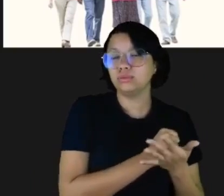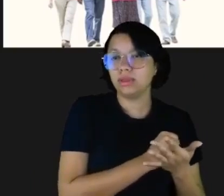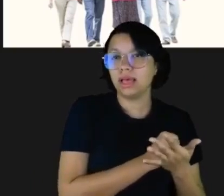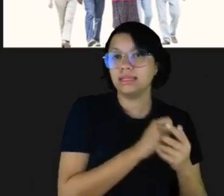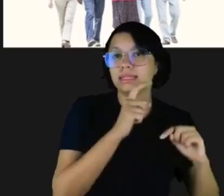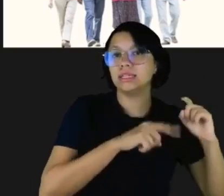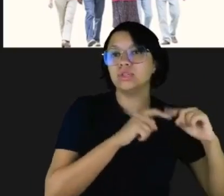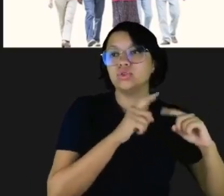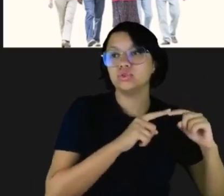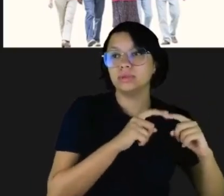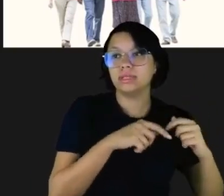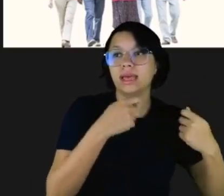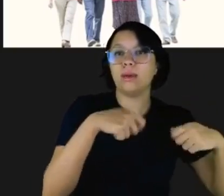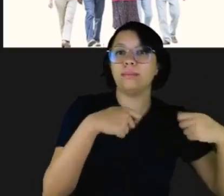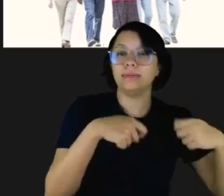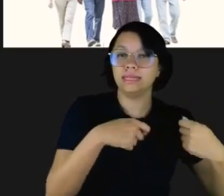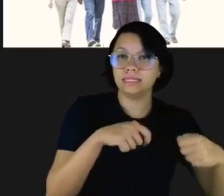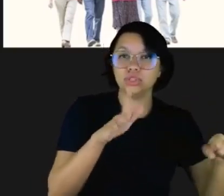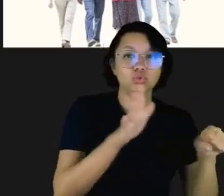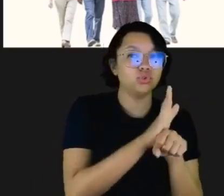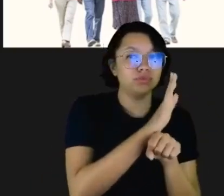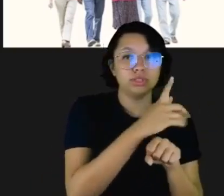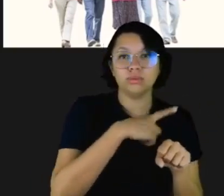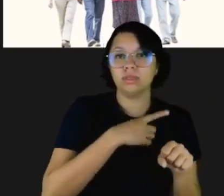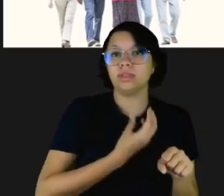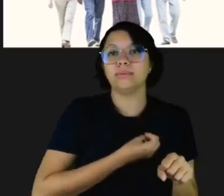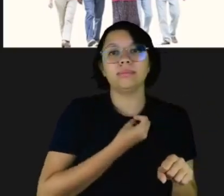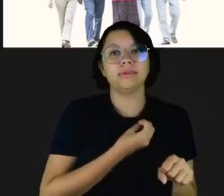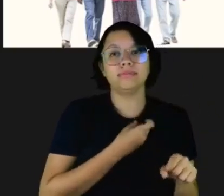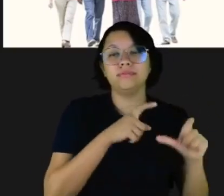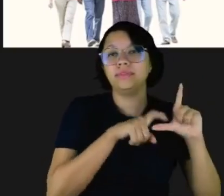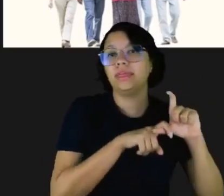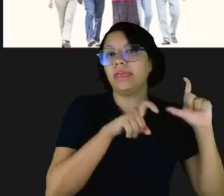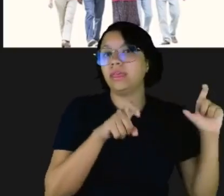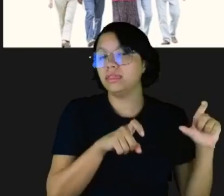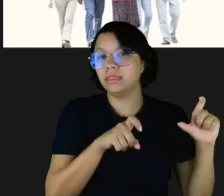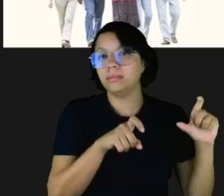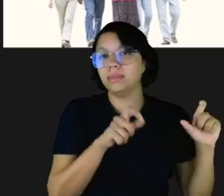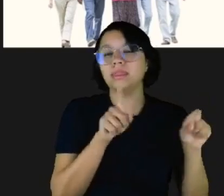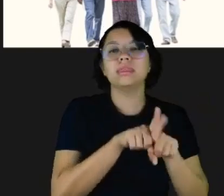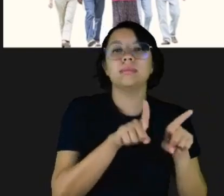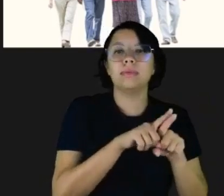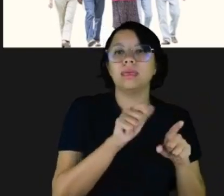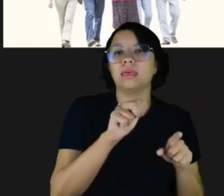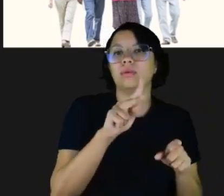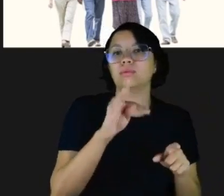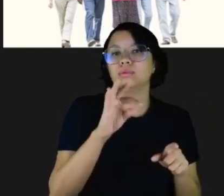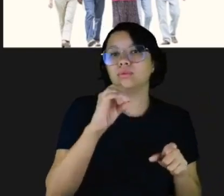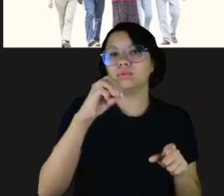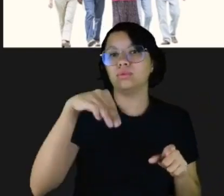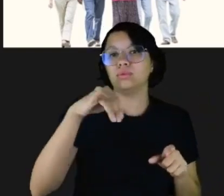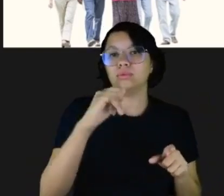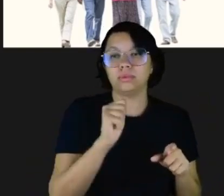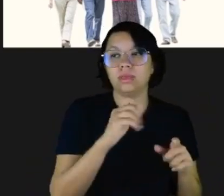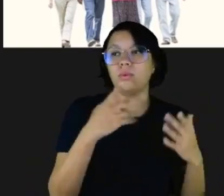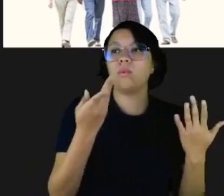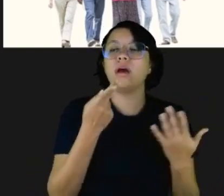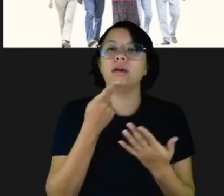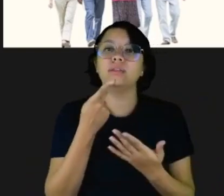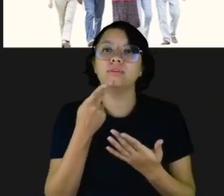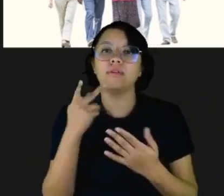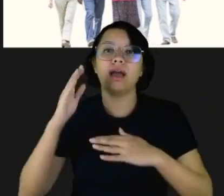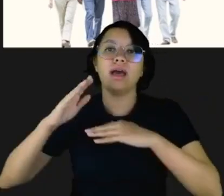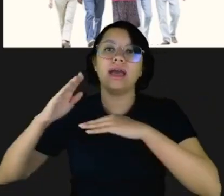instrumentais necessárias e suficientes para uma vida com independência e autonomia. Quando eu falo em